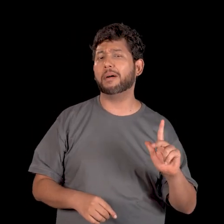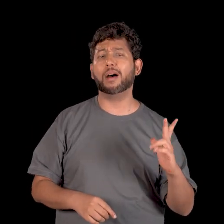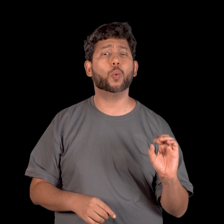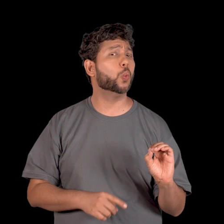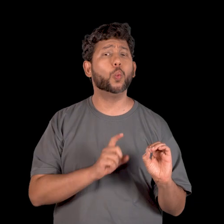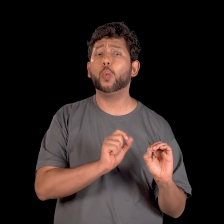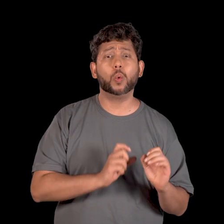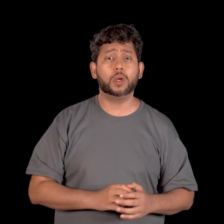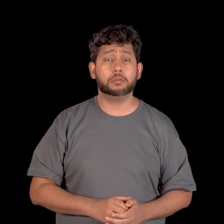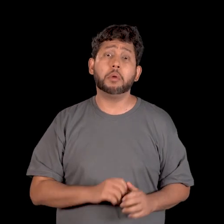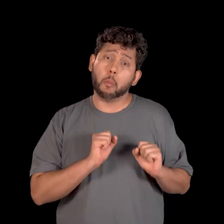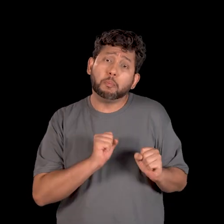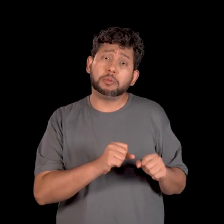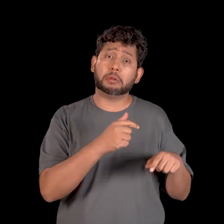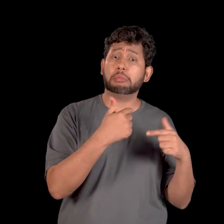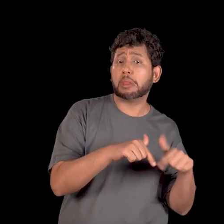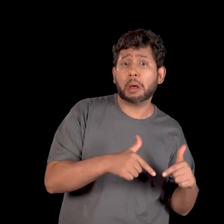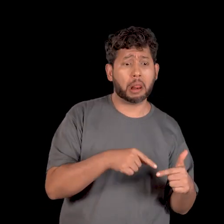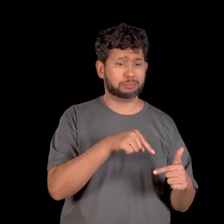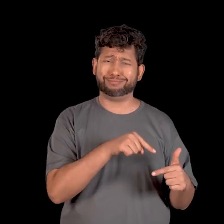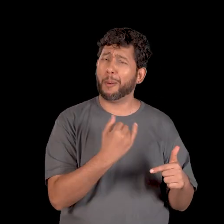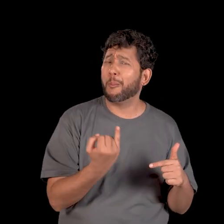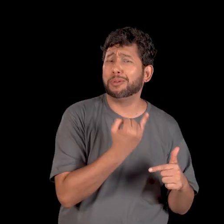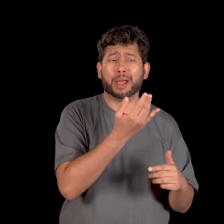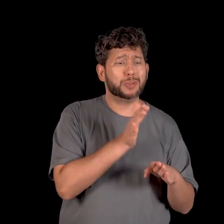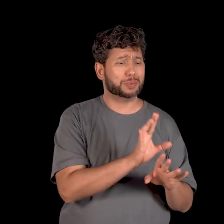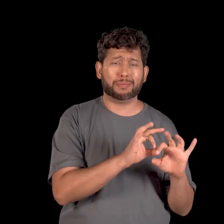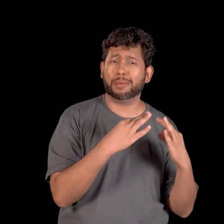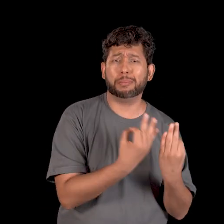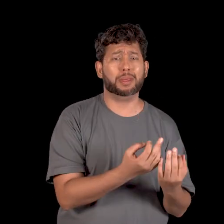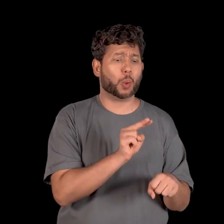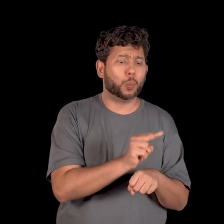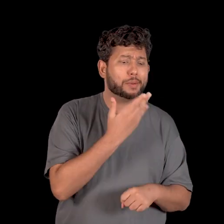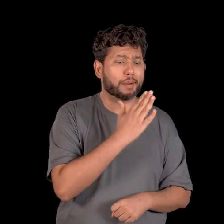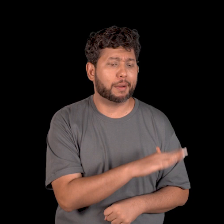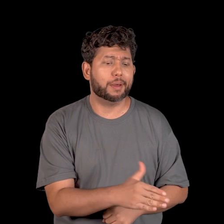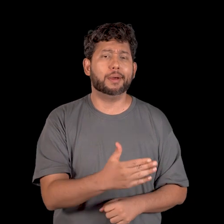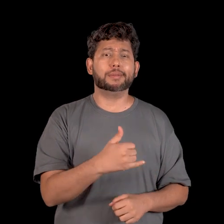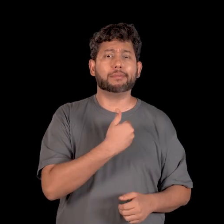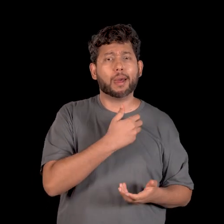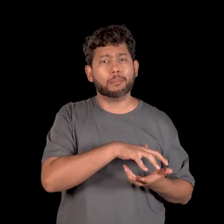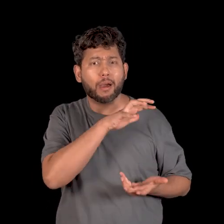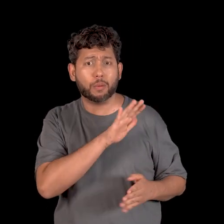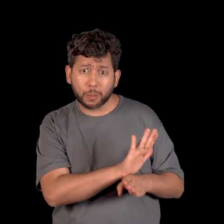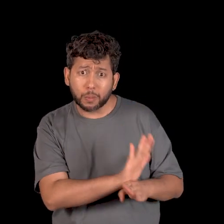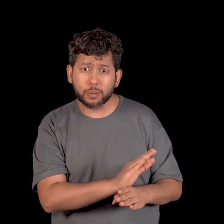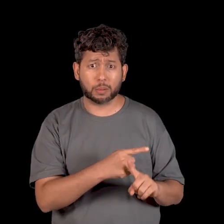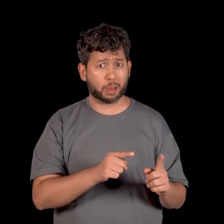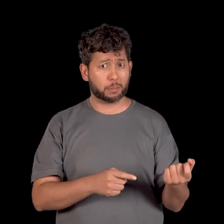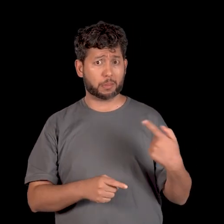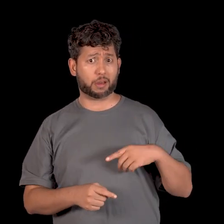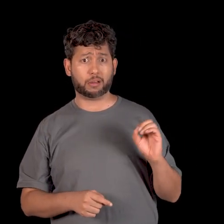uma categoria bem mais abrangente que emprego. Uma pessoa pode exercer trabalhos fundamentais para uma família,